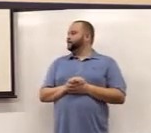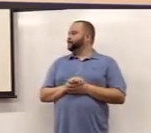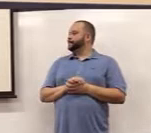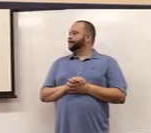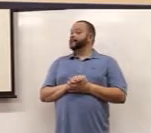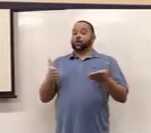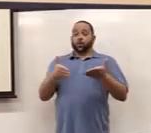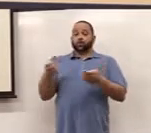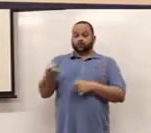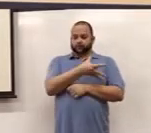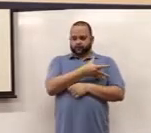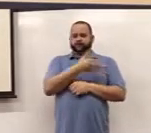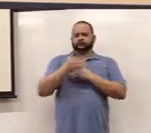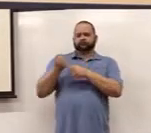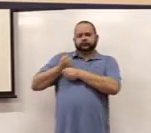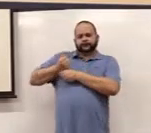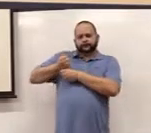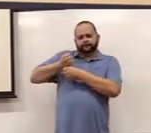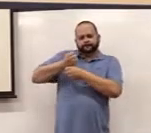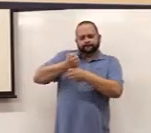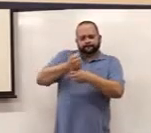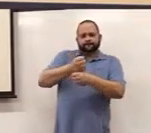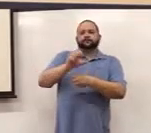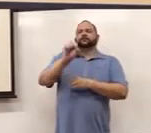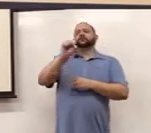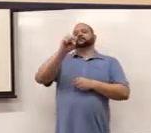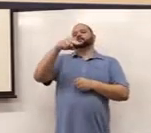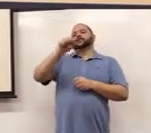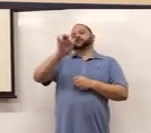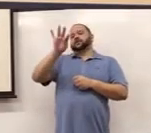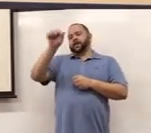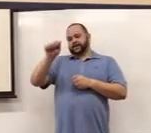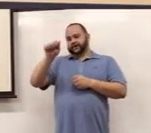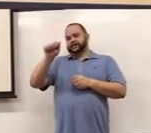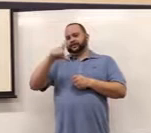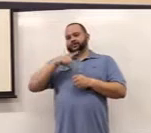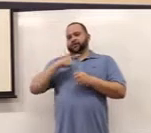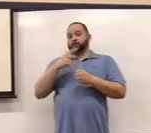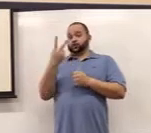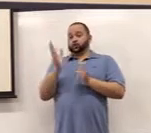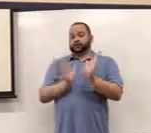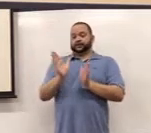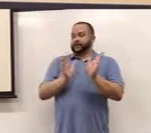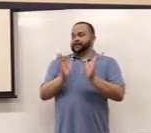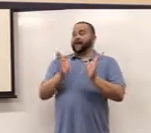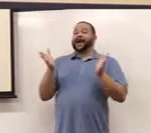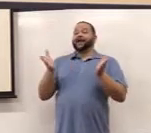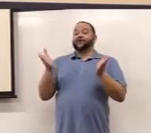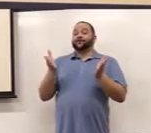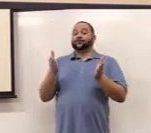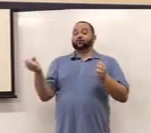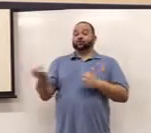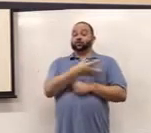Na modernidade, né, com o passar do tempo, a sonata deixa de ser então uma forma binária, que a gente tem dois temas que são apresentados, que são uma forma ternária. São dois temas